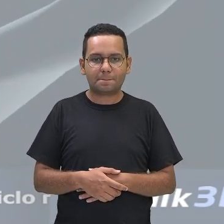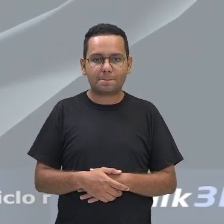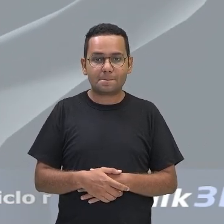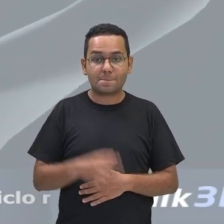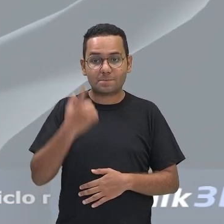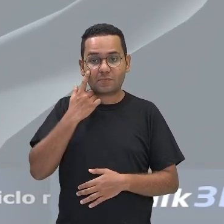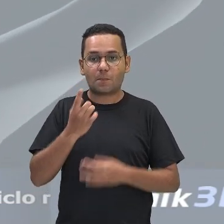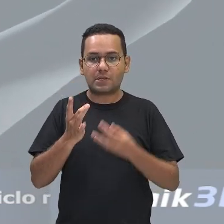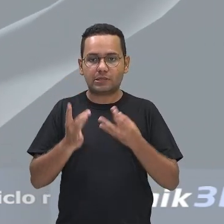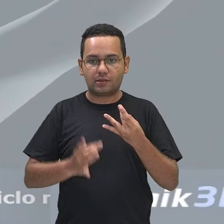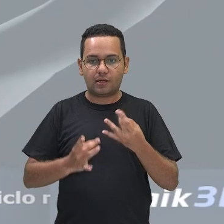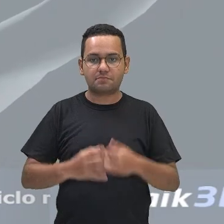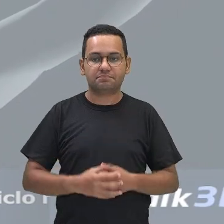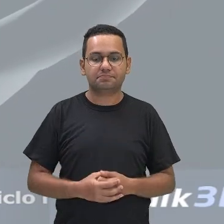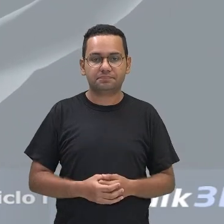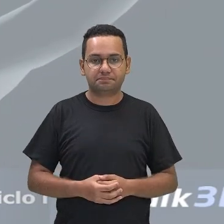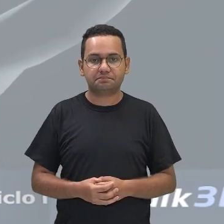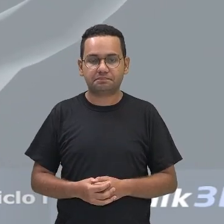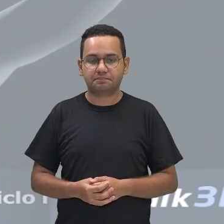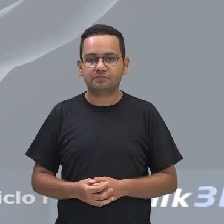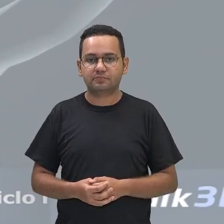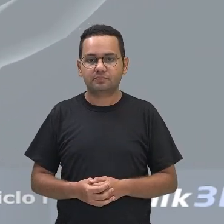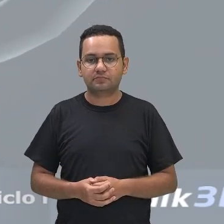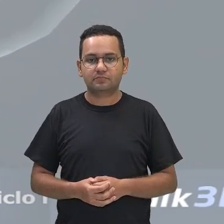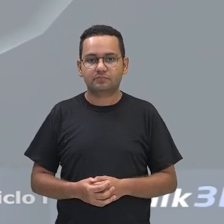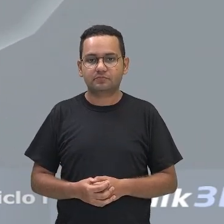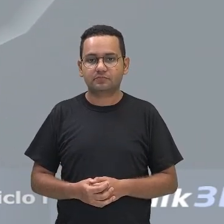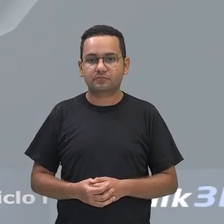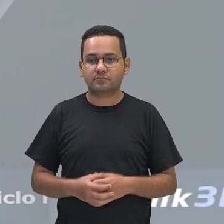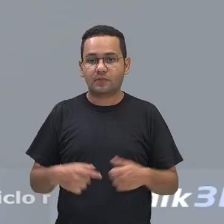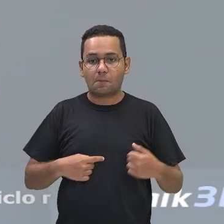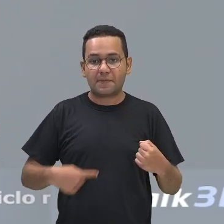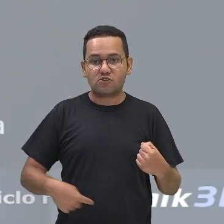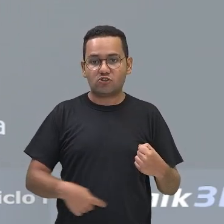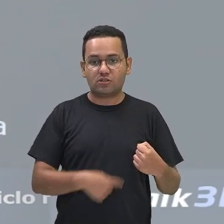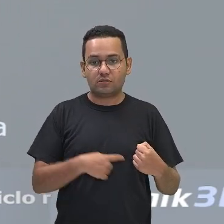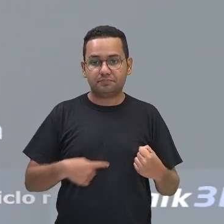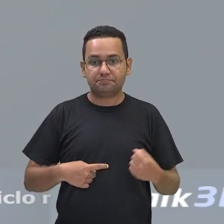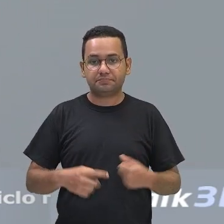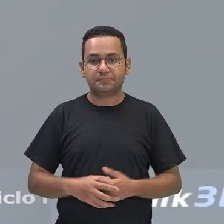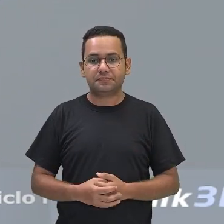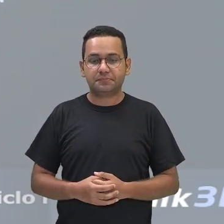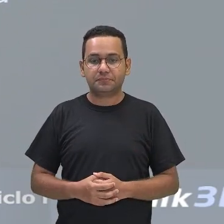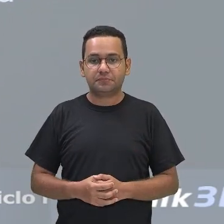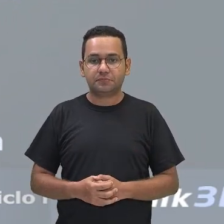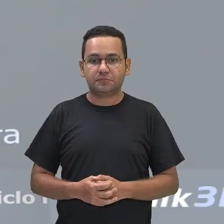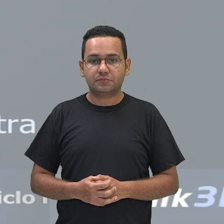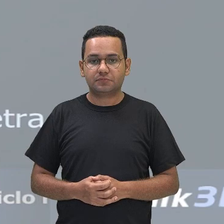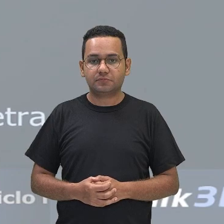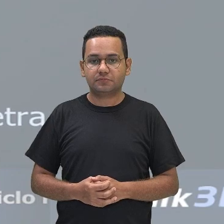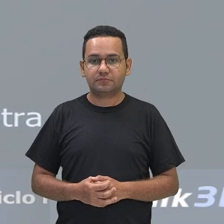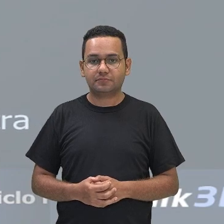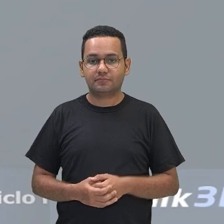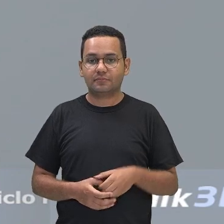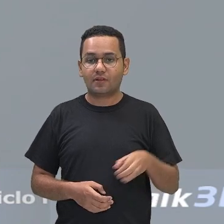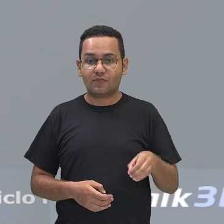anatômica. Aqui nós temos a bexiga, certo? A vagina.